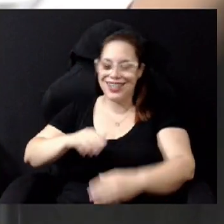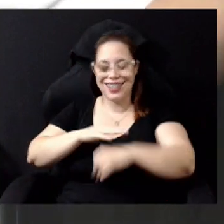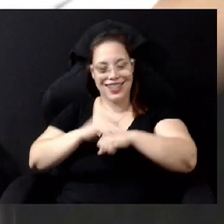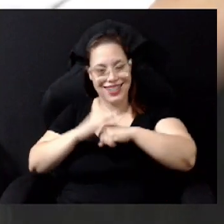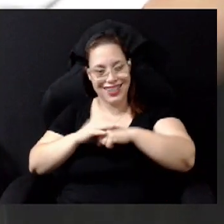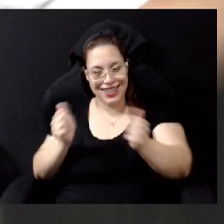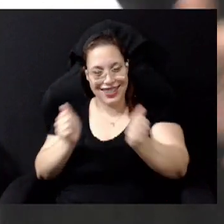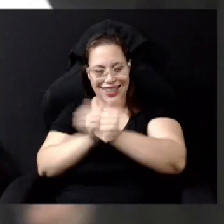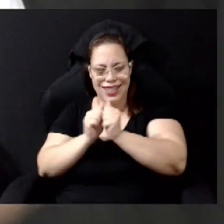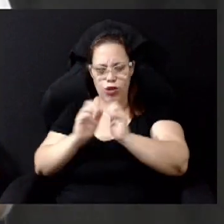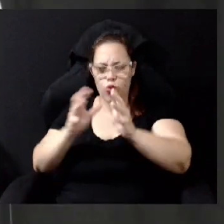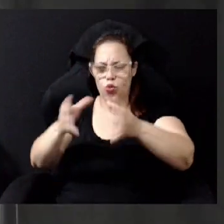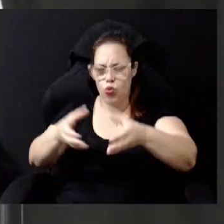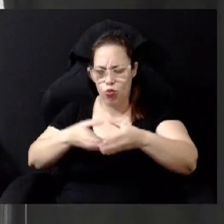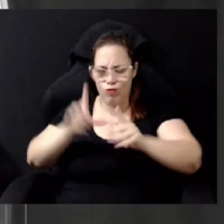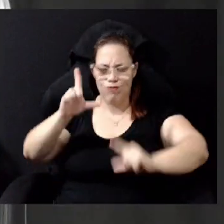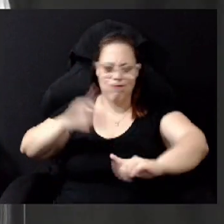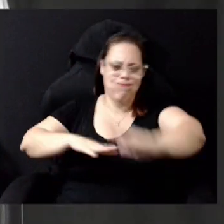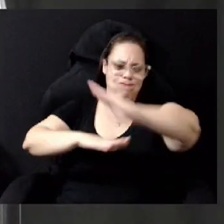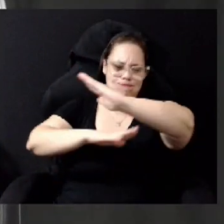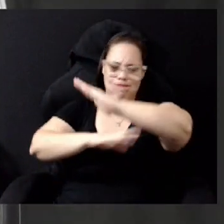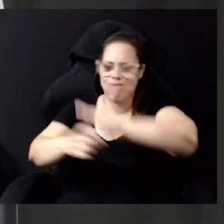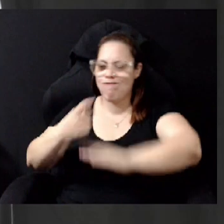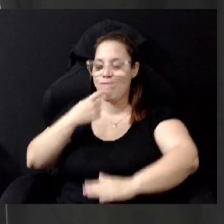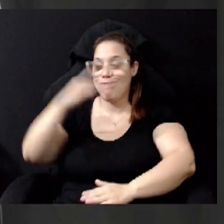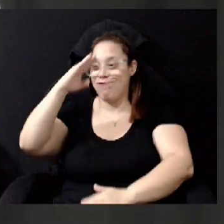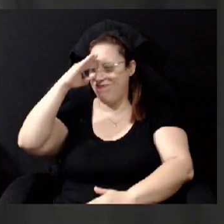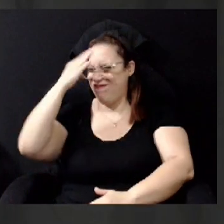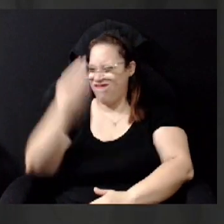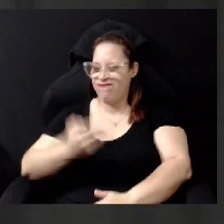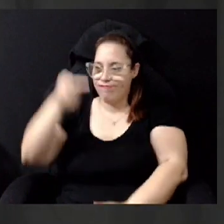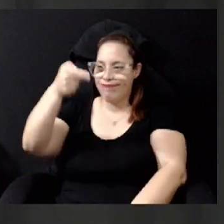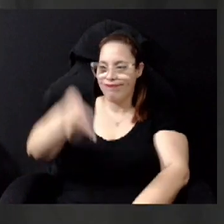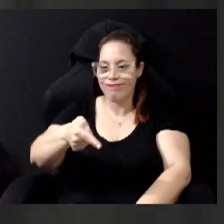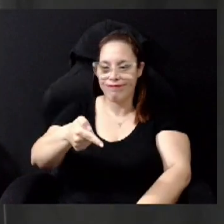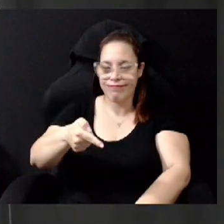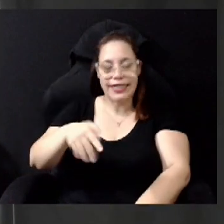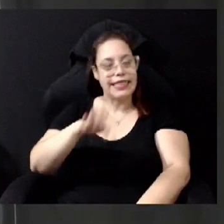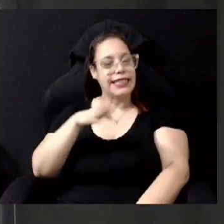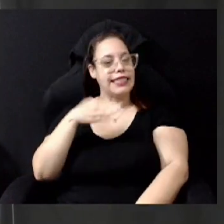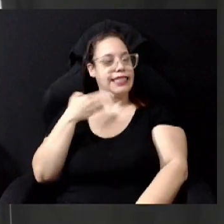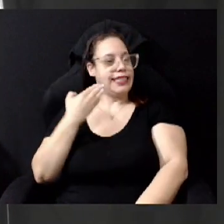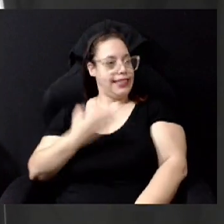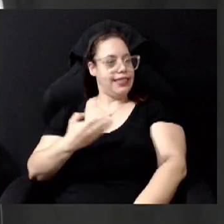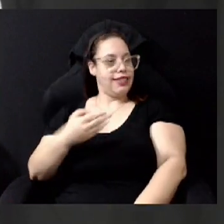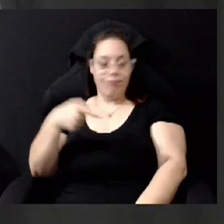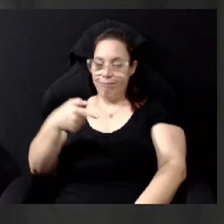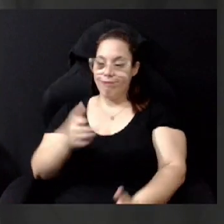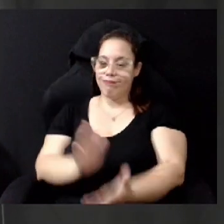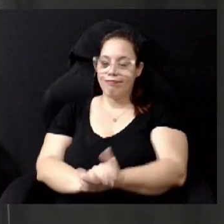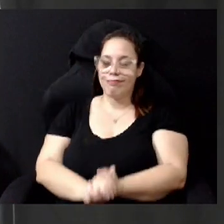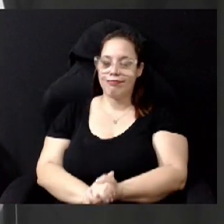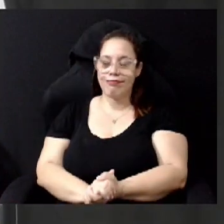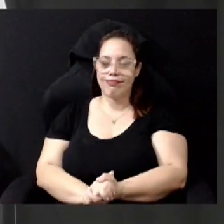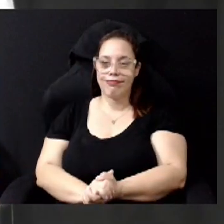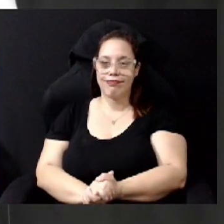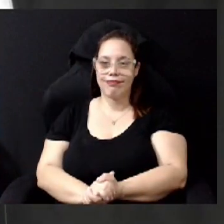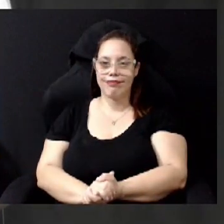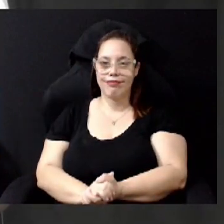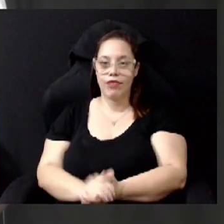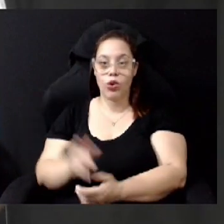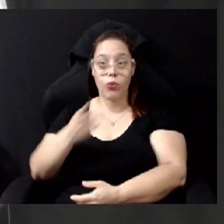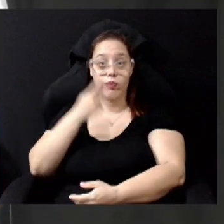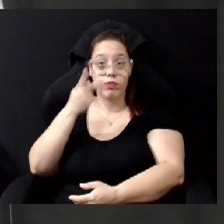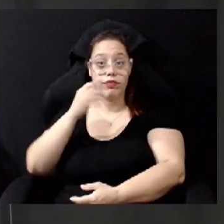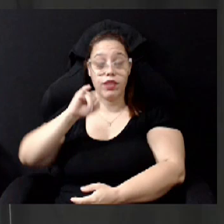equipe, né, da TV Câmara. É uma honra poder estar aqui. É um privilégio, né, poder estar aqui. E é como eu digo, é a